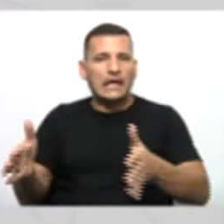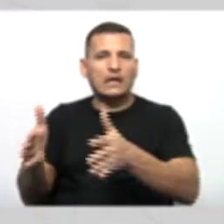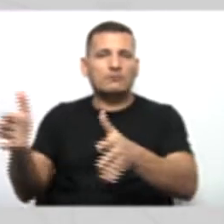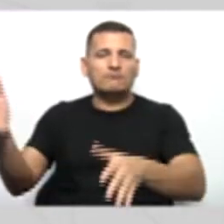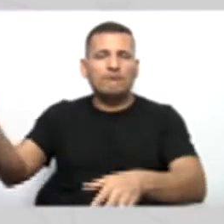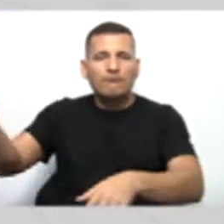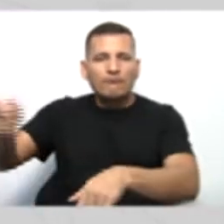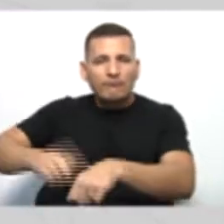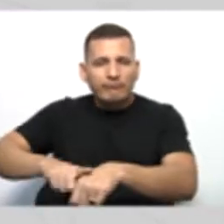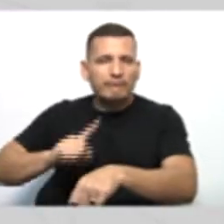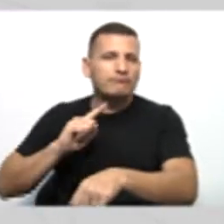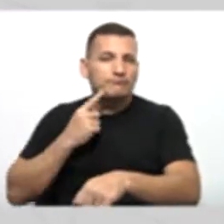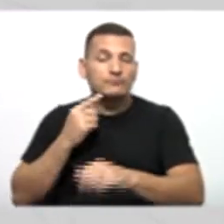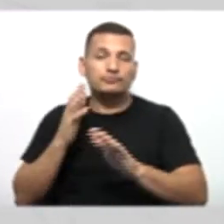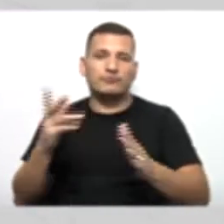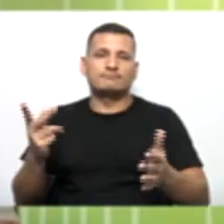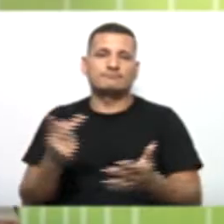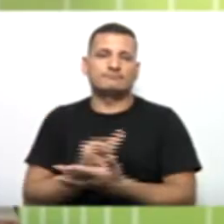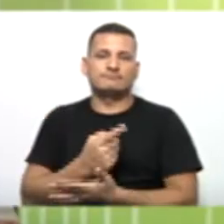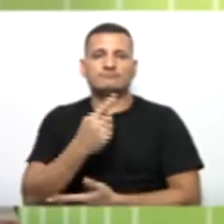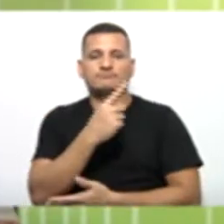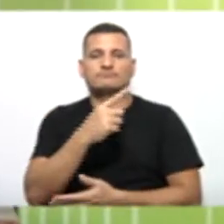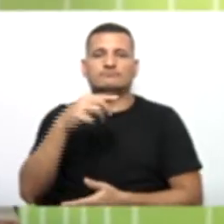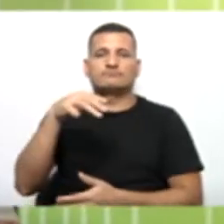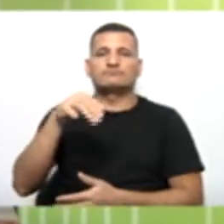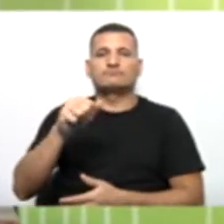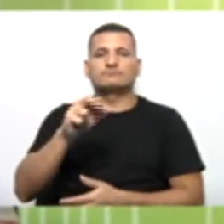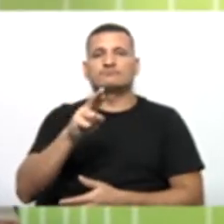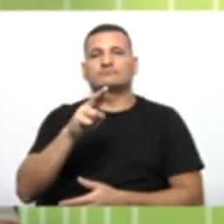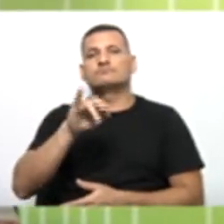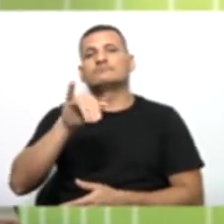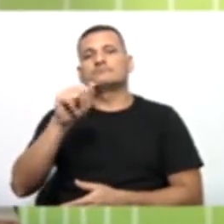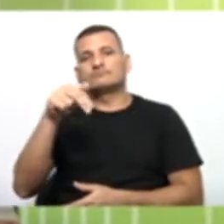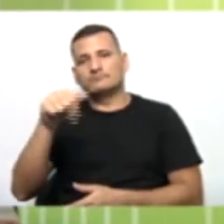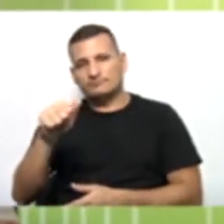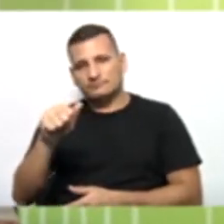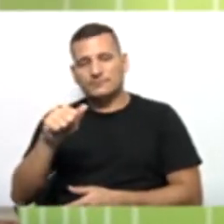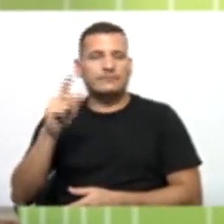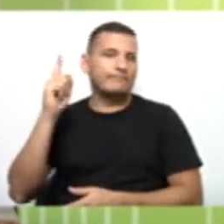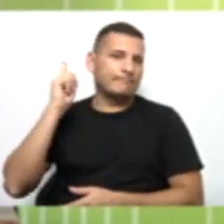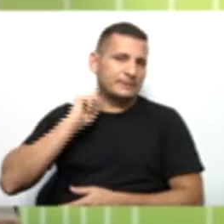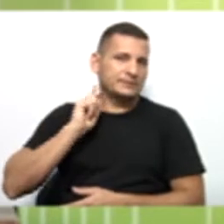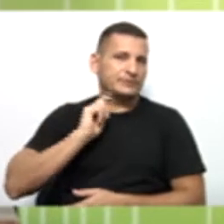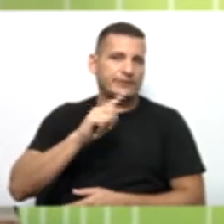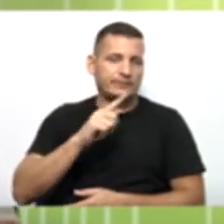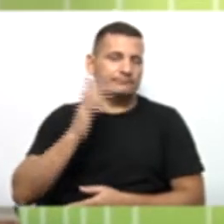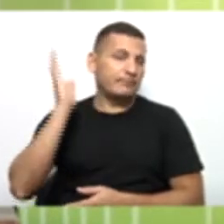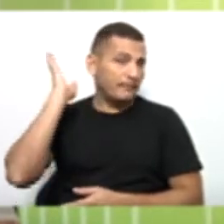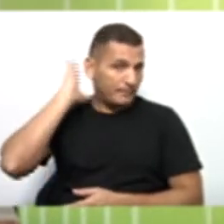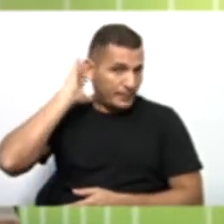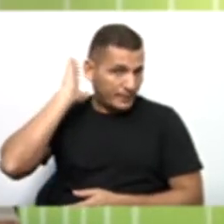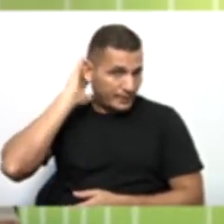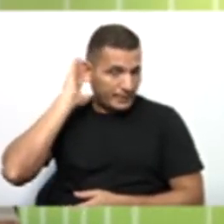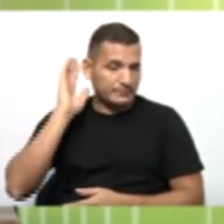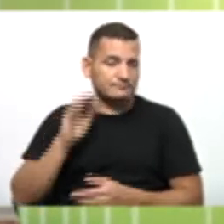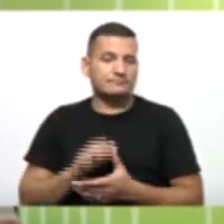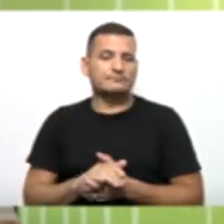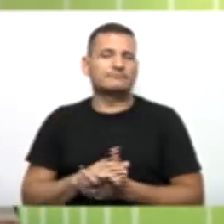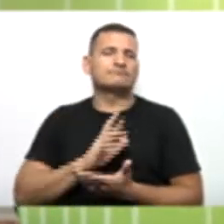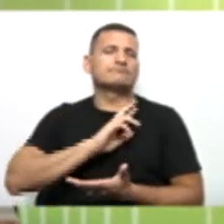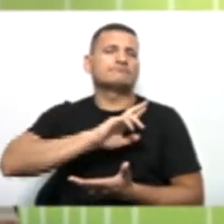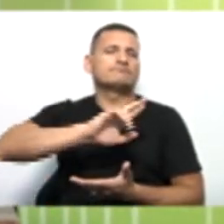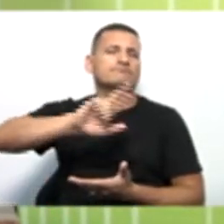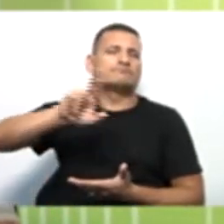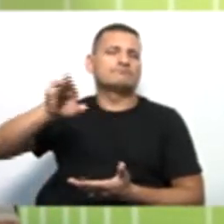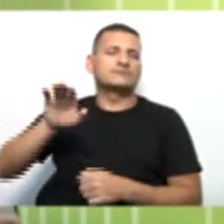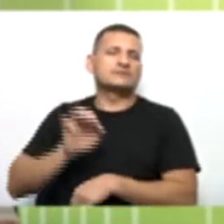esse caso em Mariana, em Minas Gerais, já vimos isso acontecendo no Pará, já vimos isso acontecendo em vários